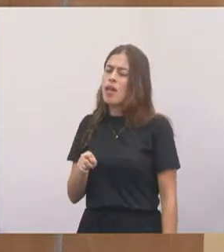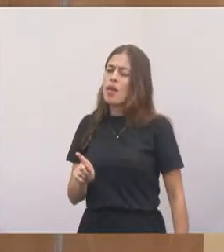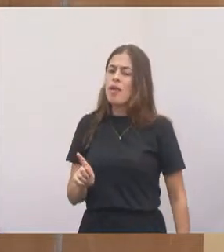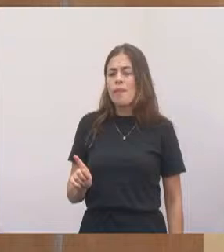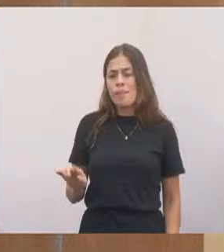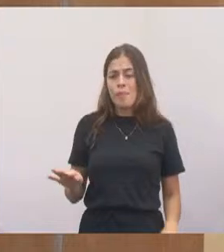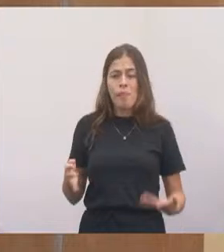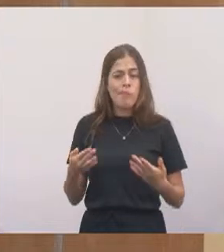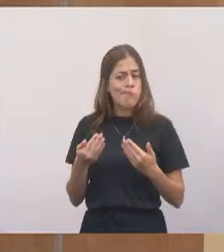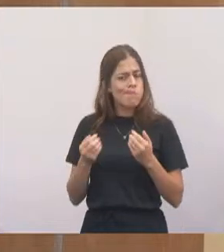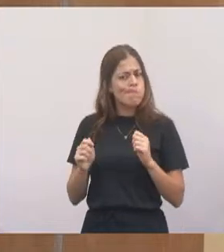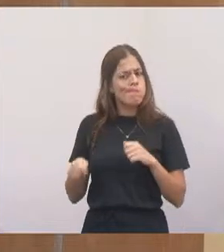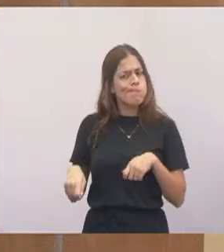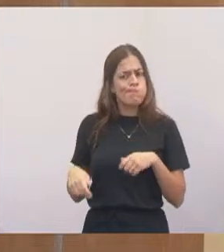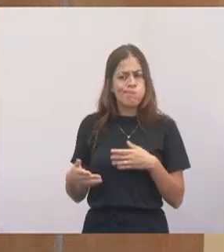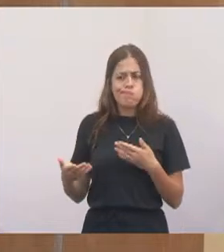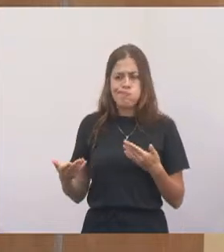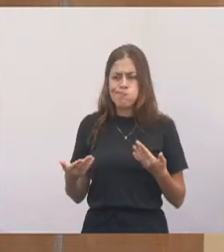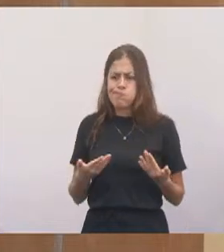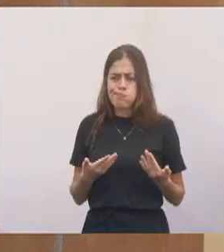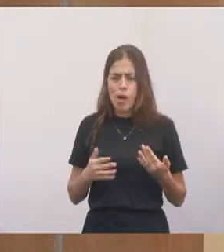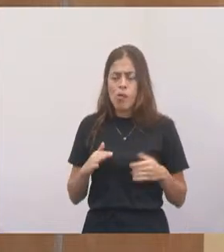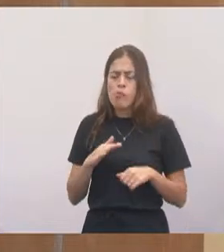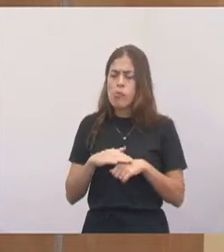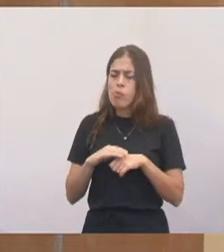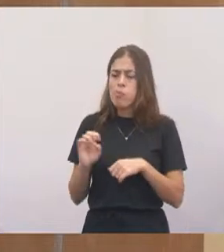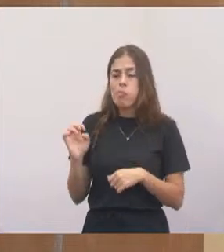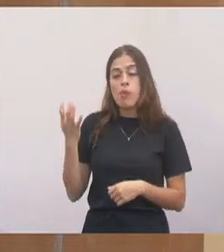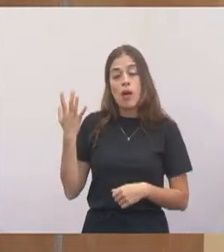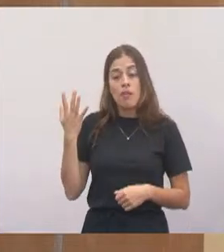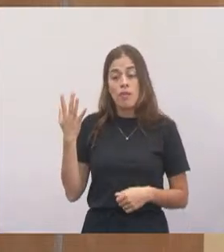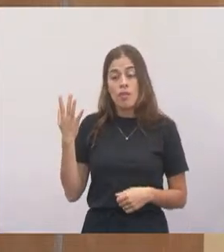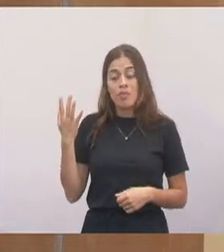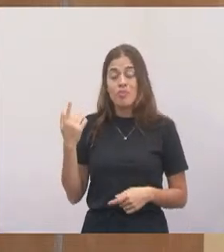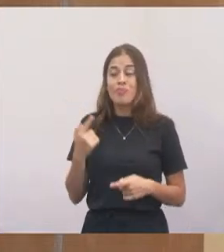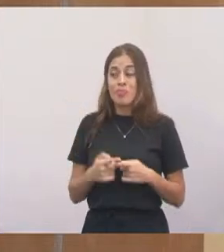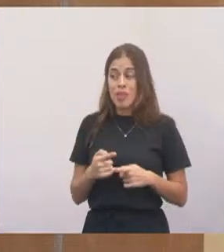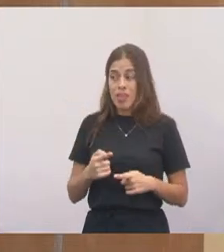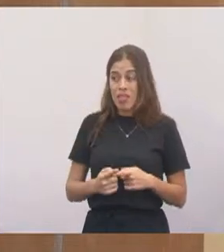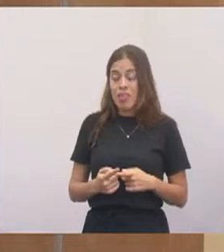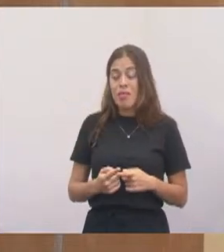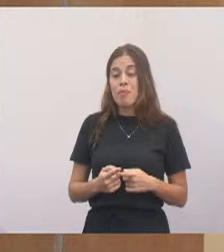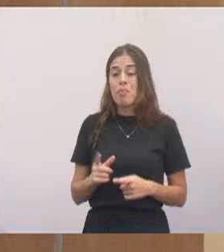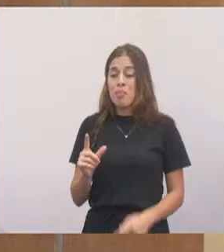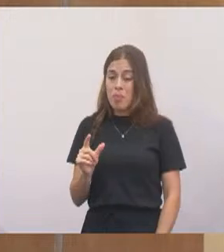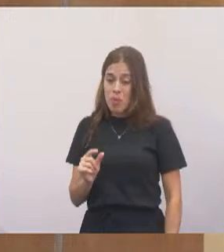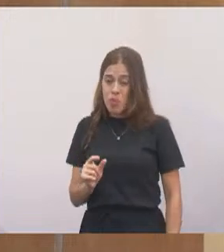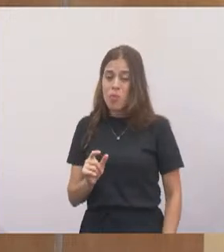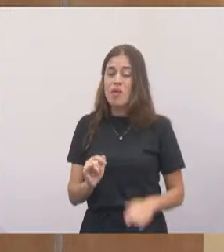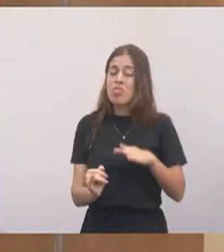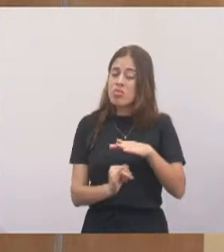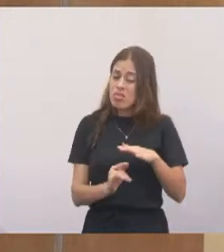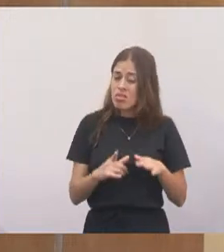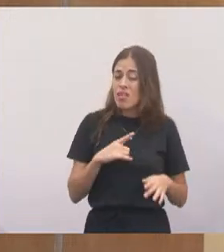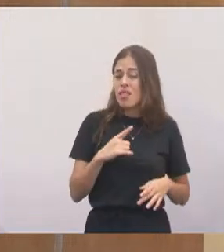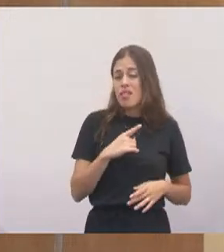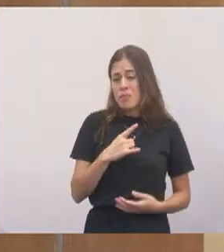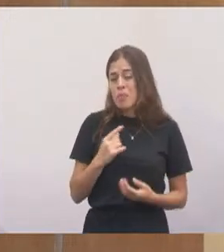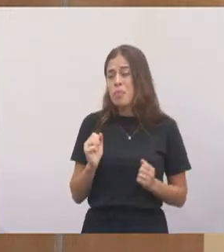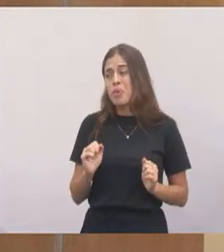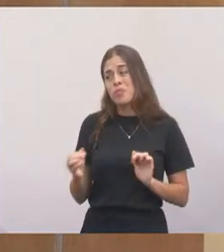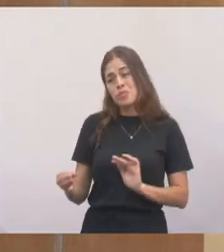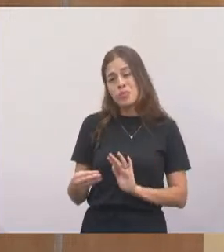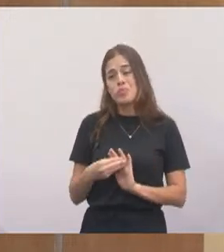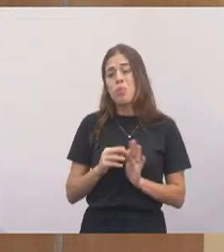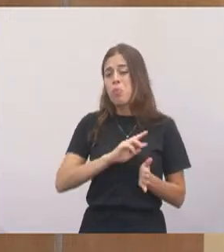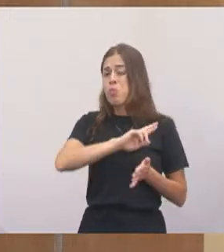consequentemente inviabilizando a realização de eventos, visto que poucas entidades têm condições de